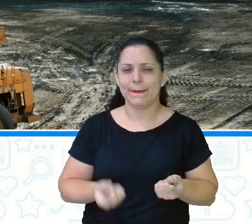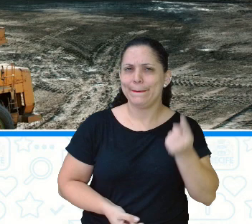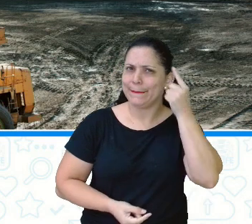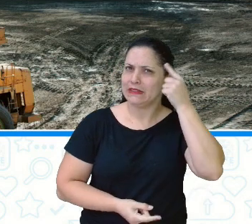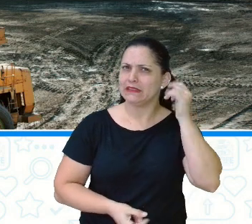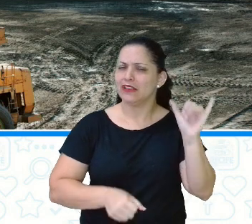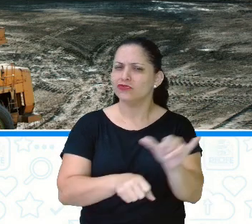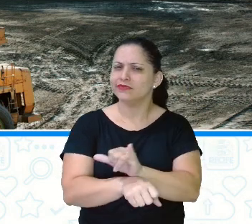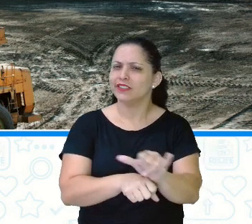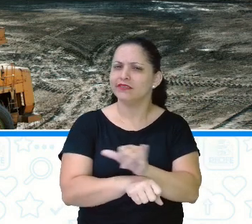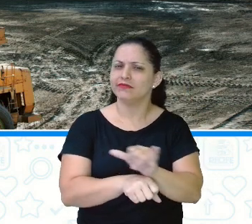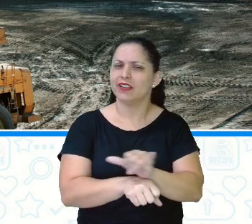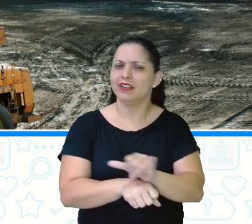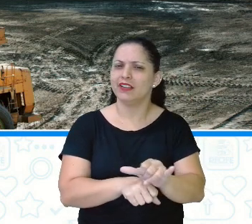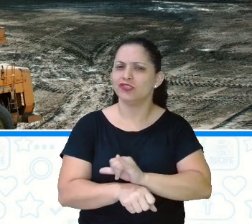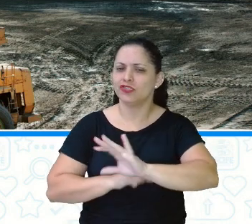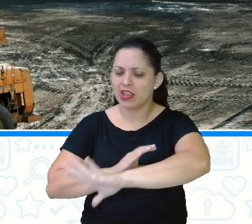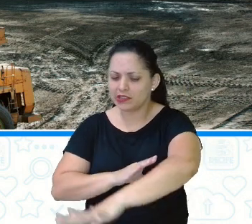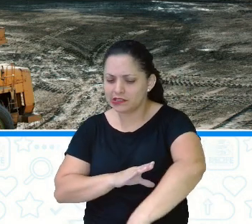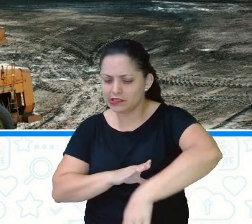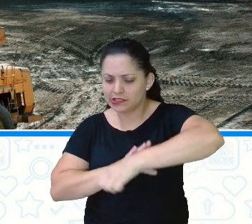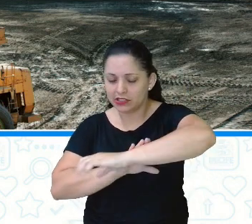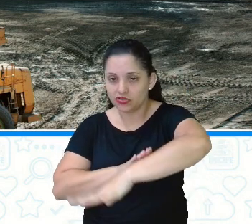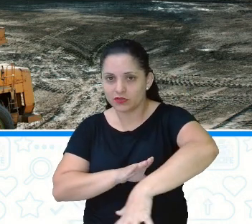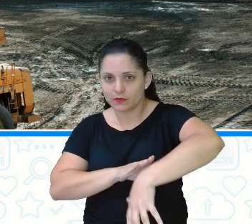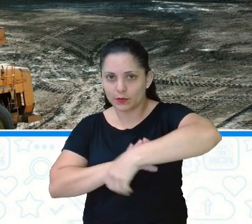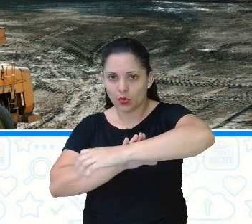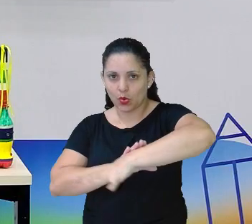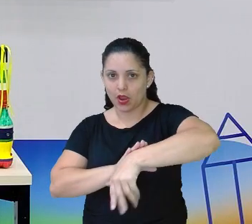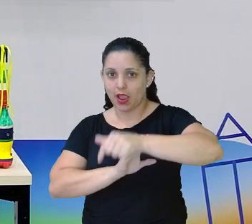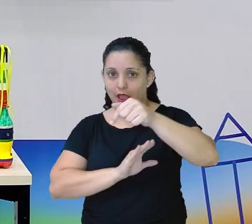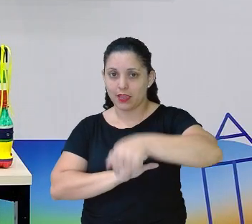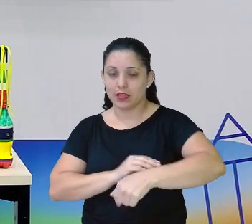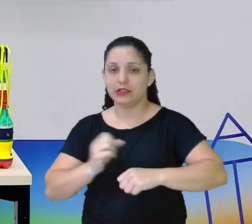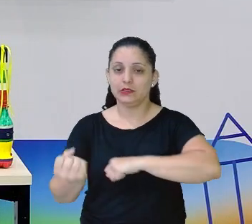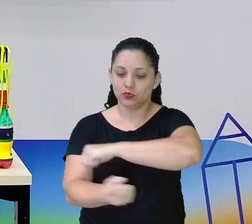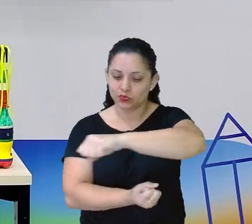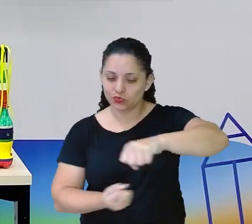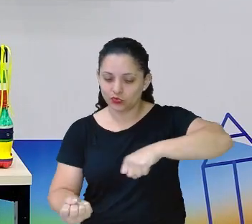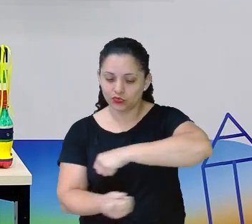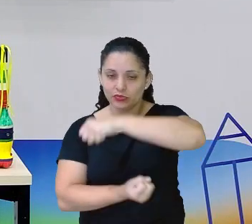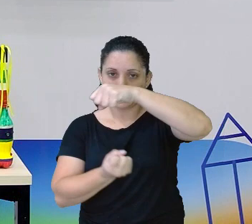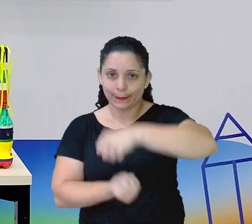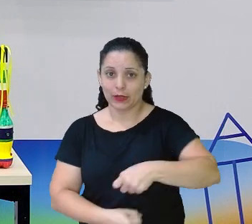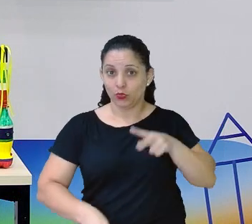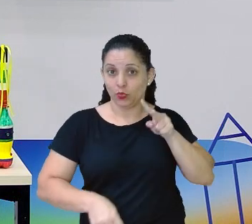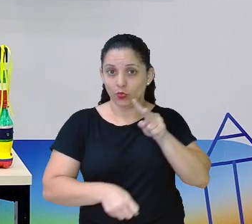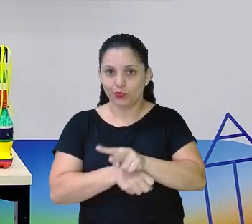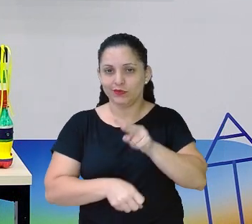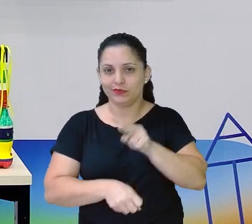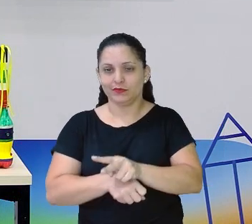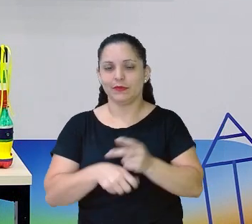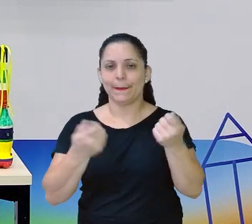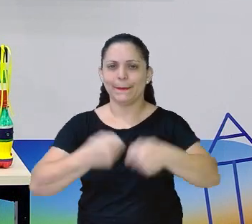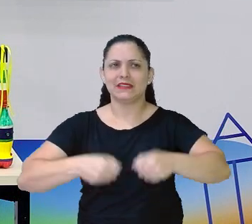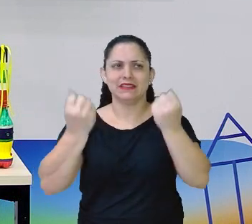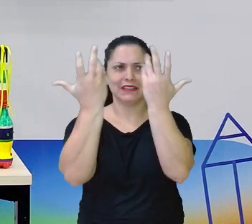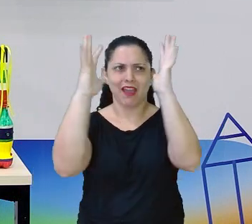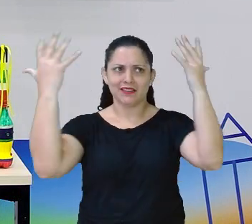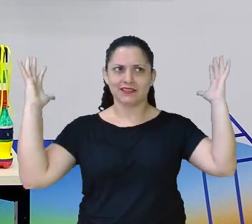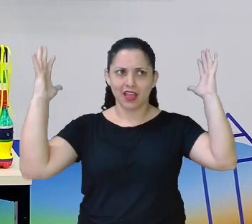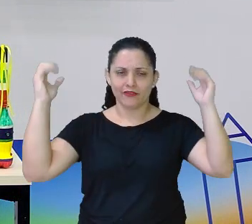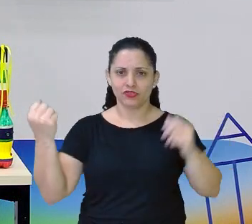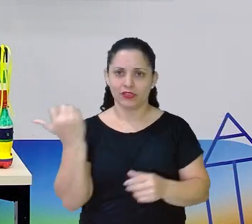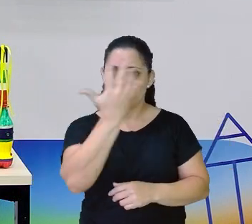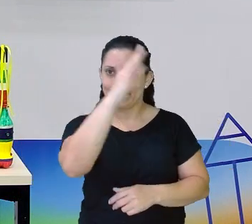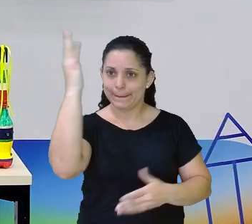extrair, de utilizar, de explorar esses recursos de uma maneira sustentável. Preciso das árvores, preciso da madeira